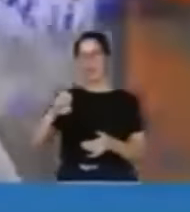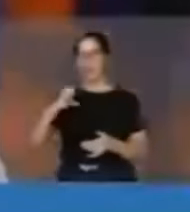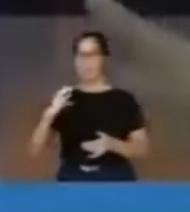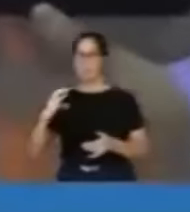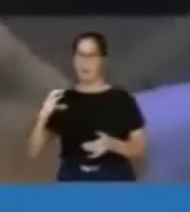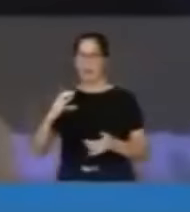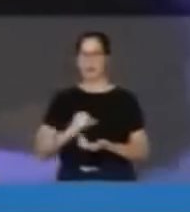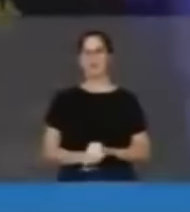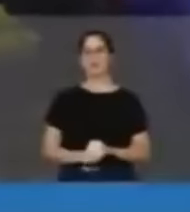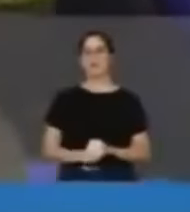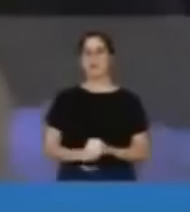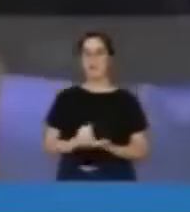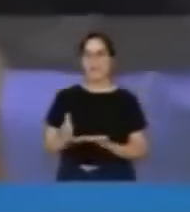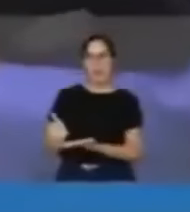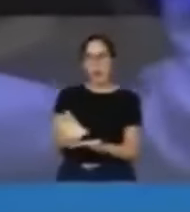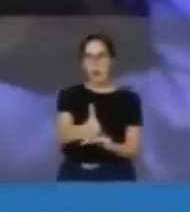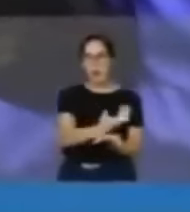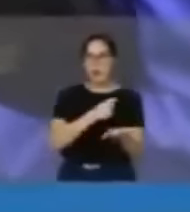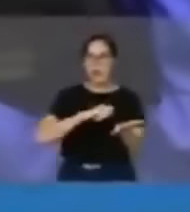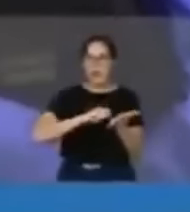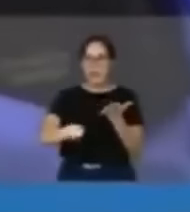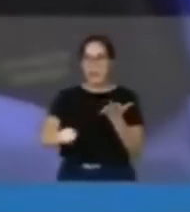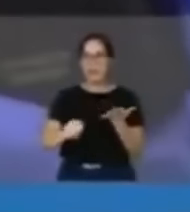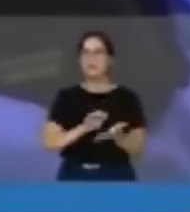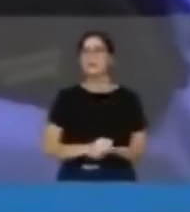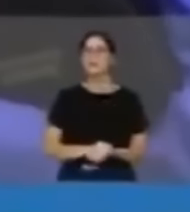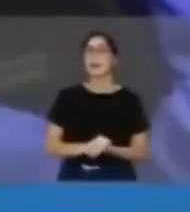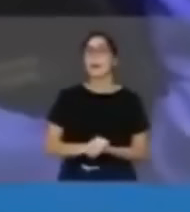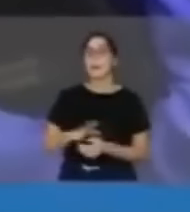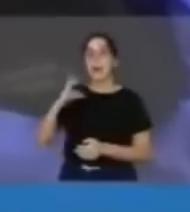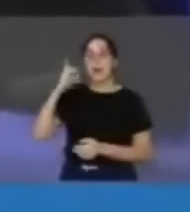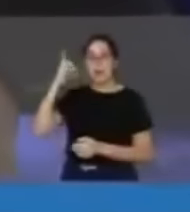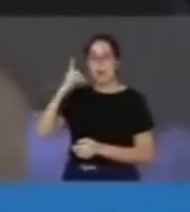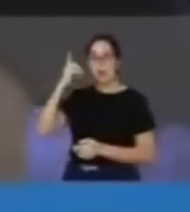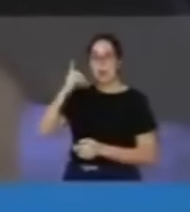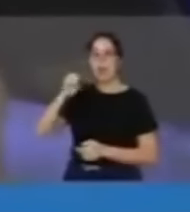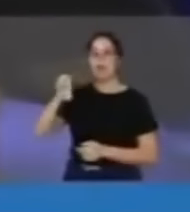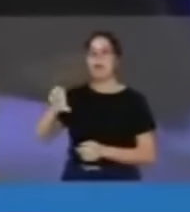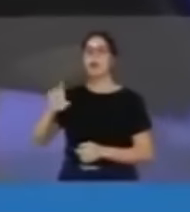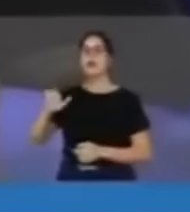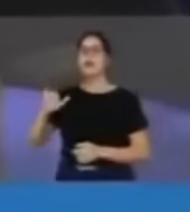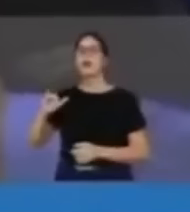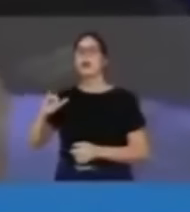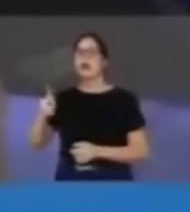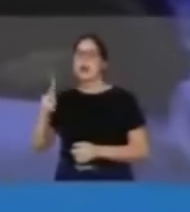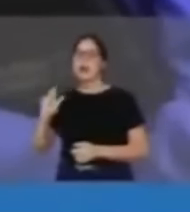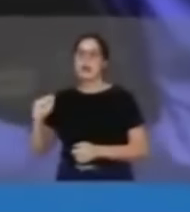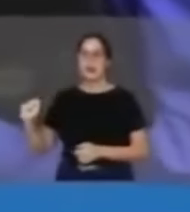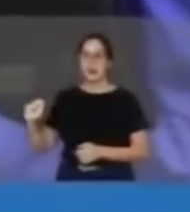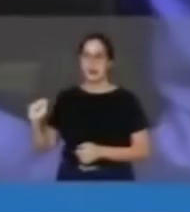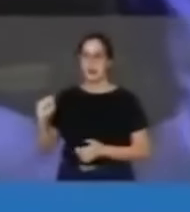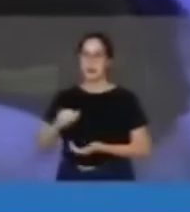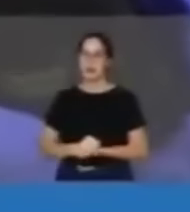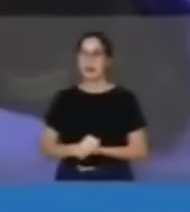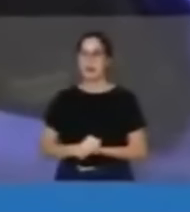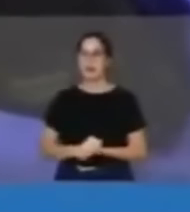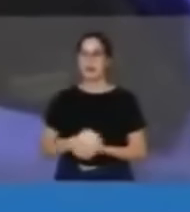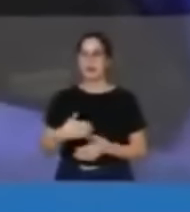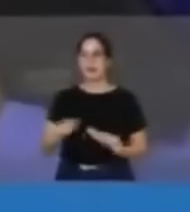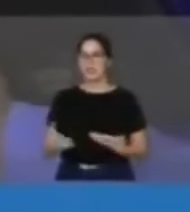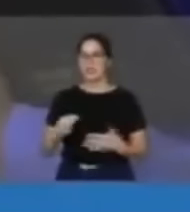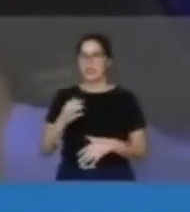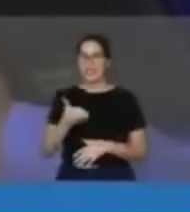sendo recolhida assinaturas, capitaneada pela deputada Erika Hilton, que trata da superação da jornada de exploração